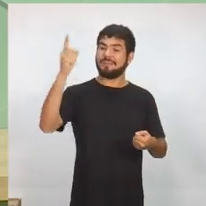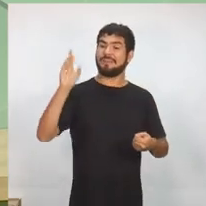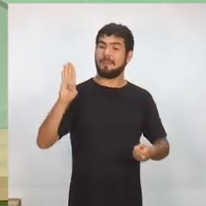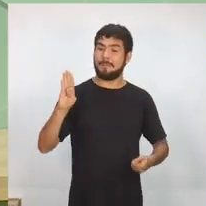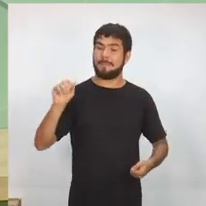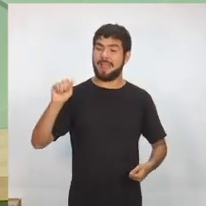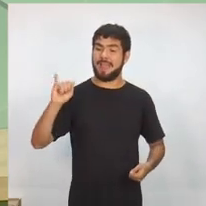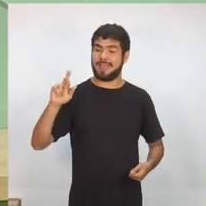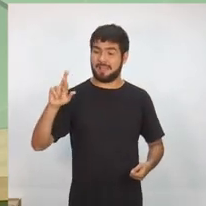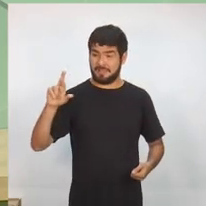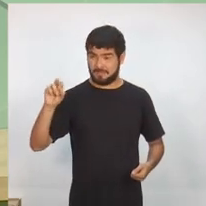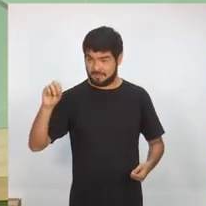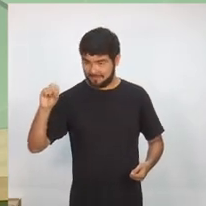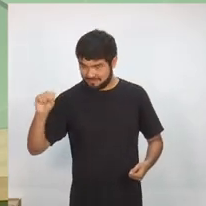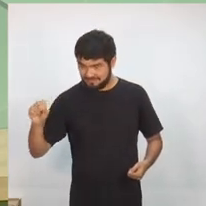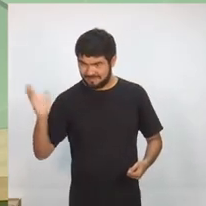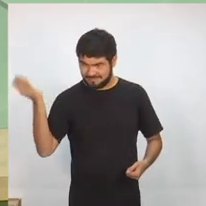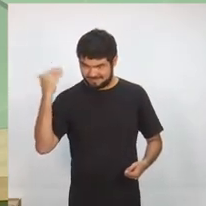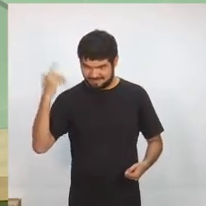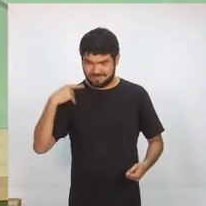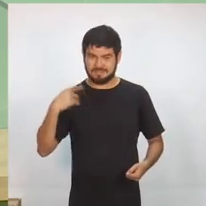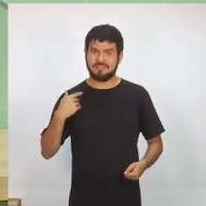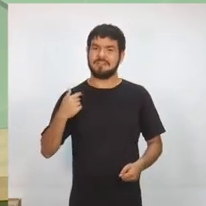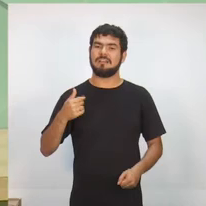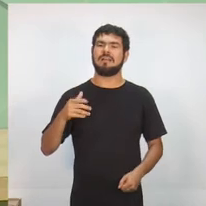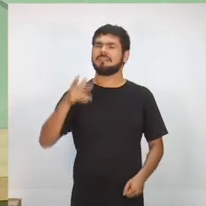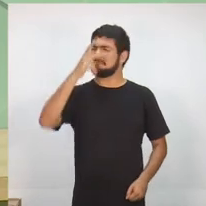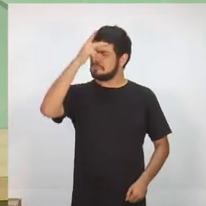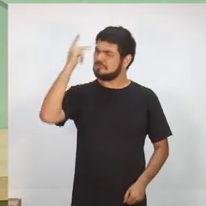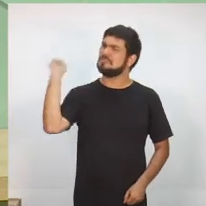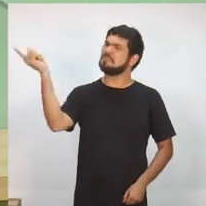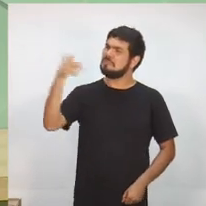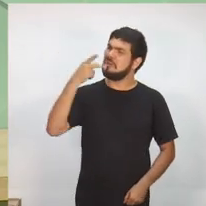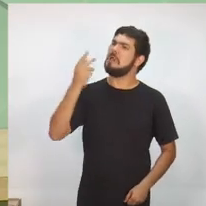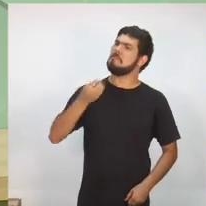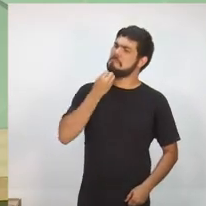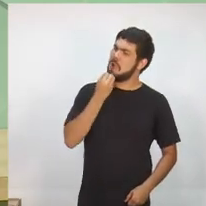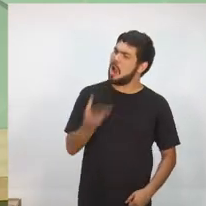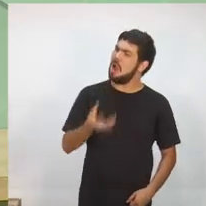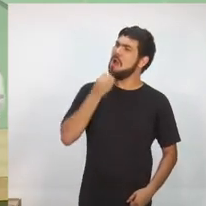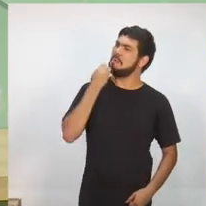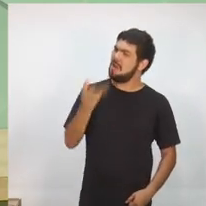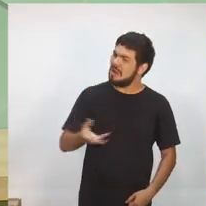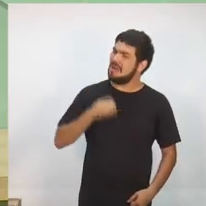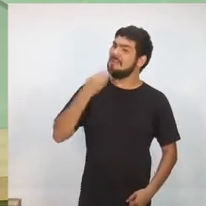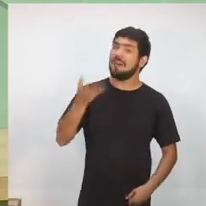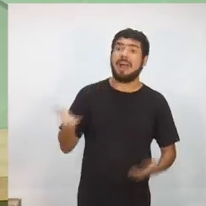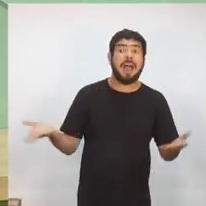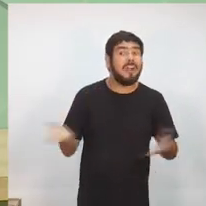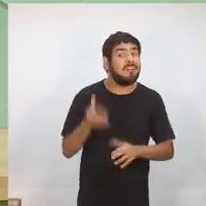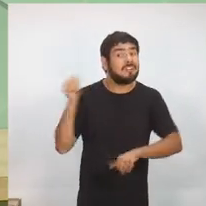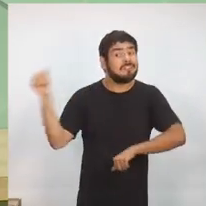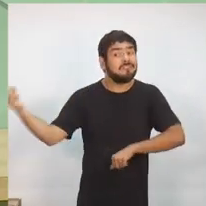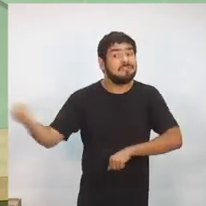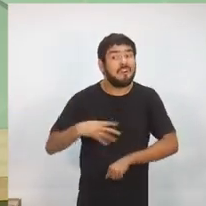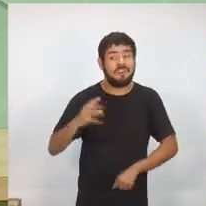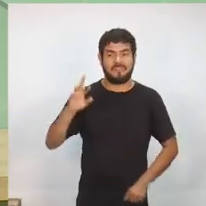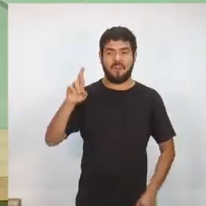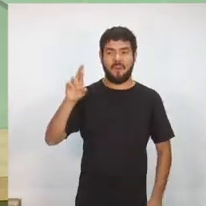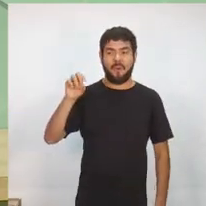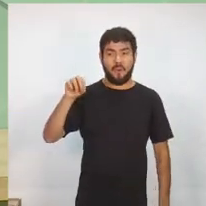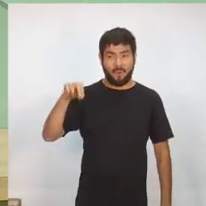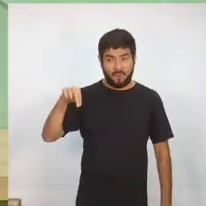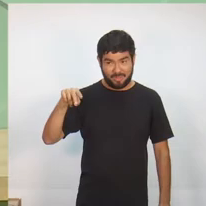pessoas, 9 ou 8 pessoas dizem que foi um bom programa. Agora chegou a vez do Ronda Total.